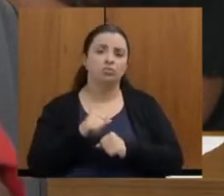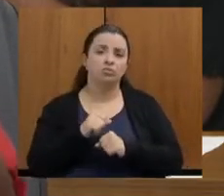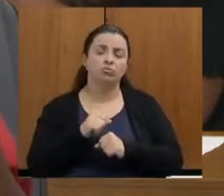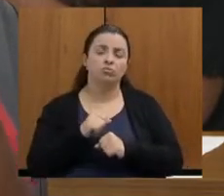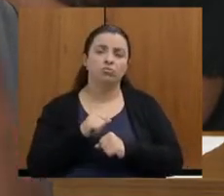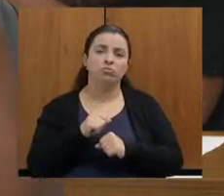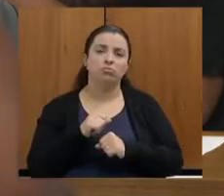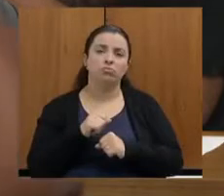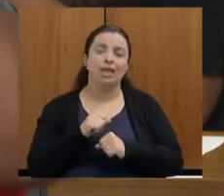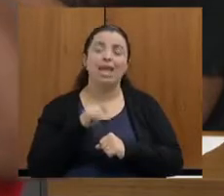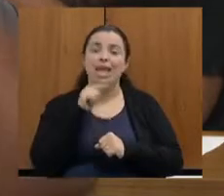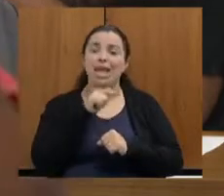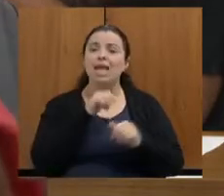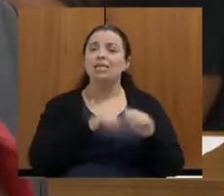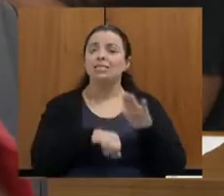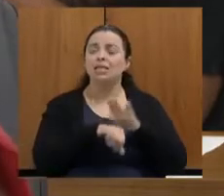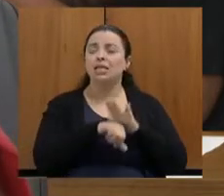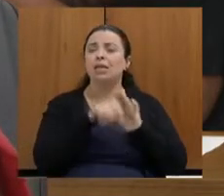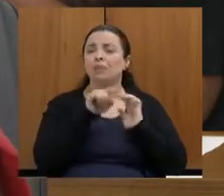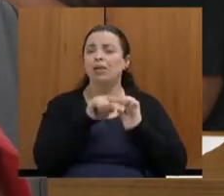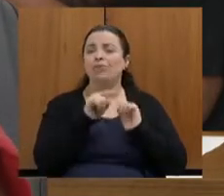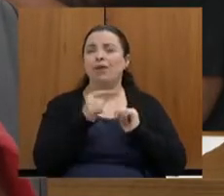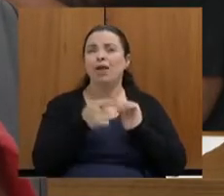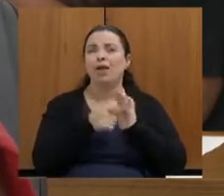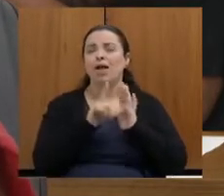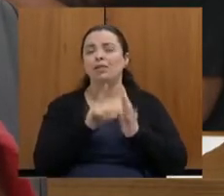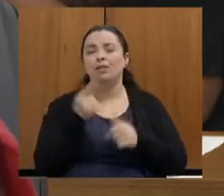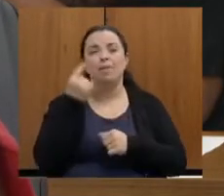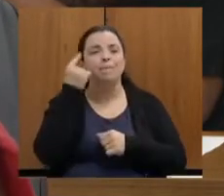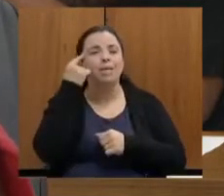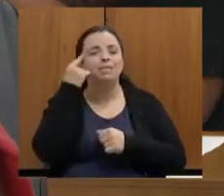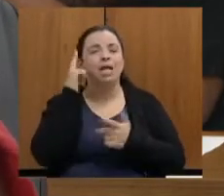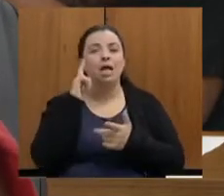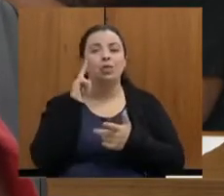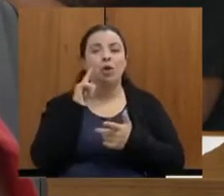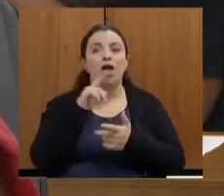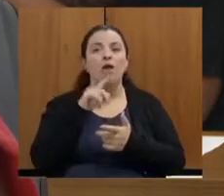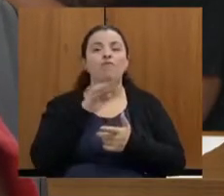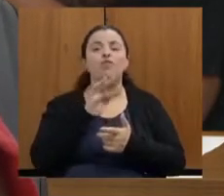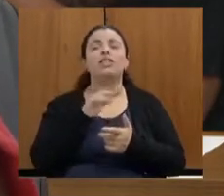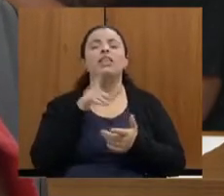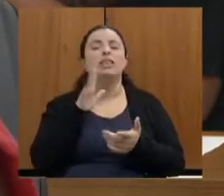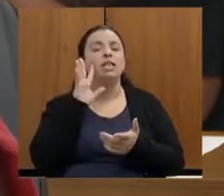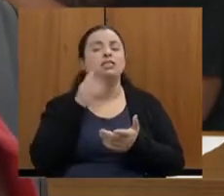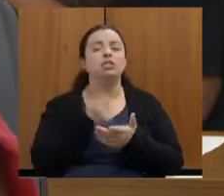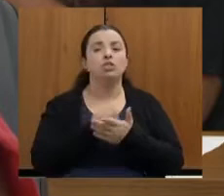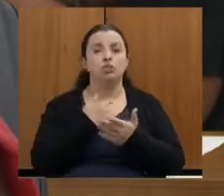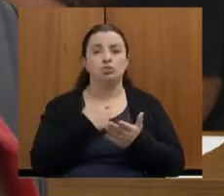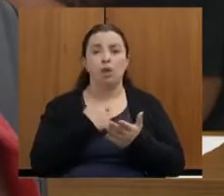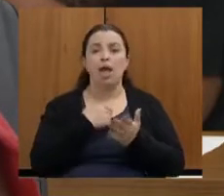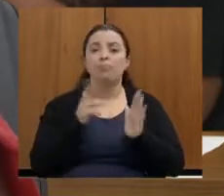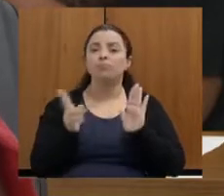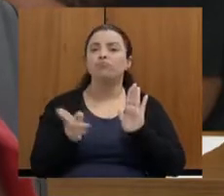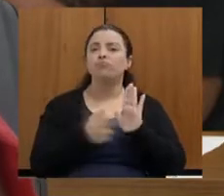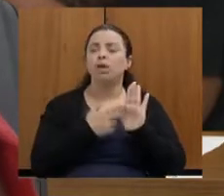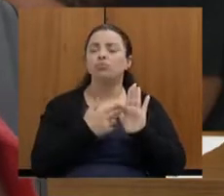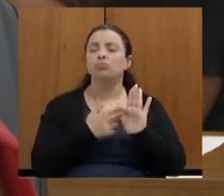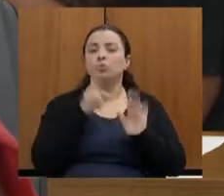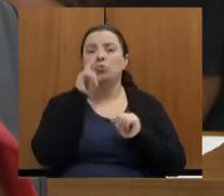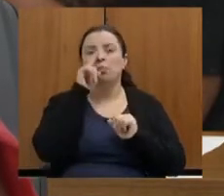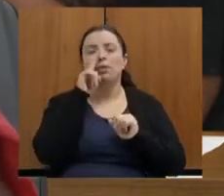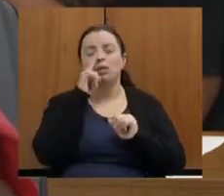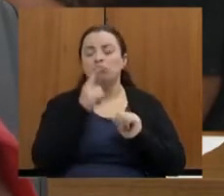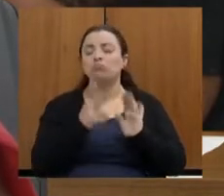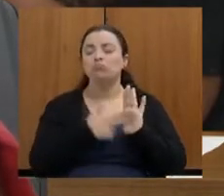quando a gente fala a palavra premeditada pensado decidido assumido o risco a empresa